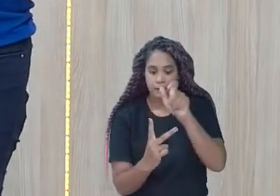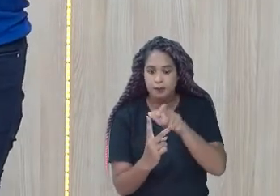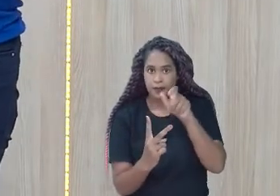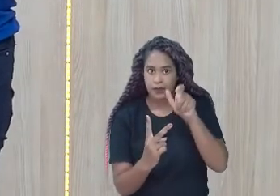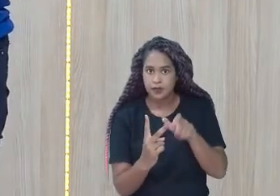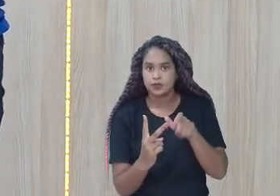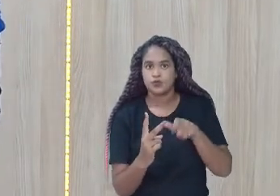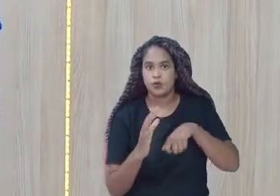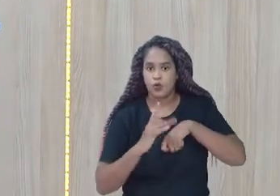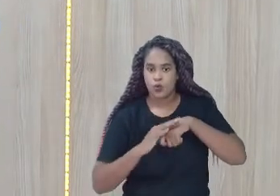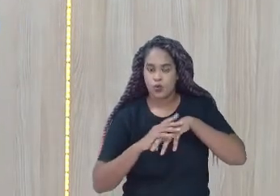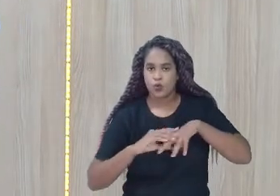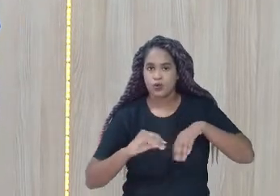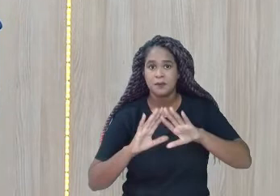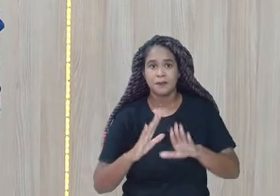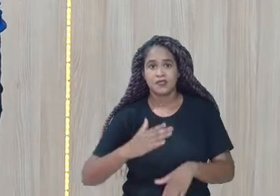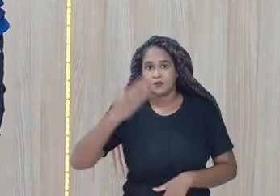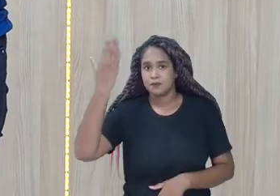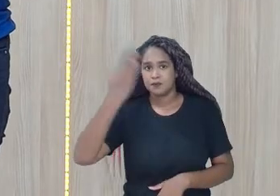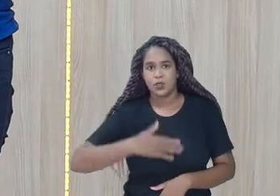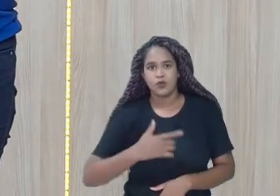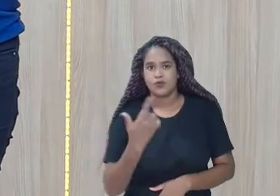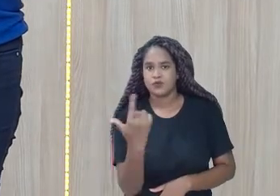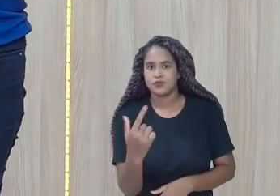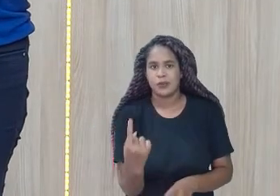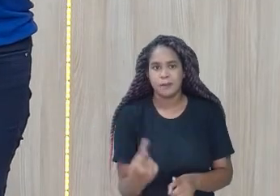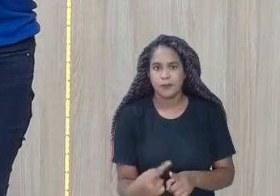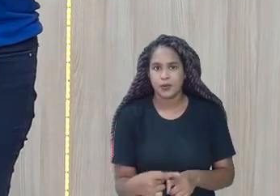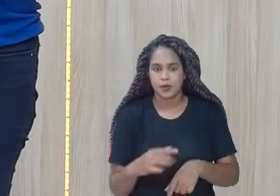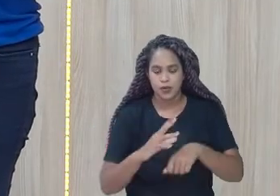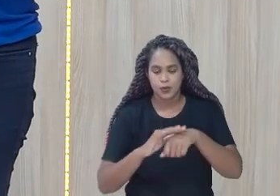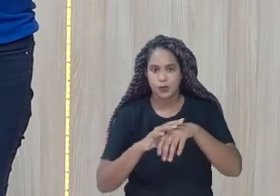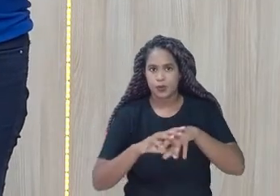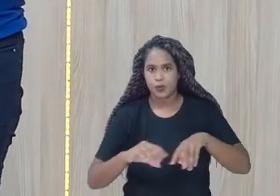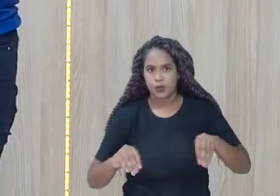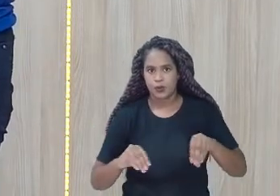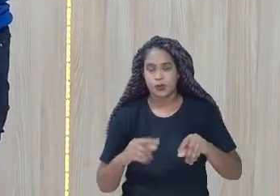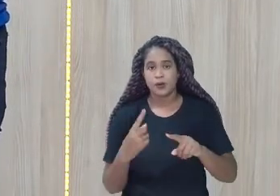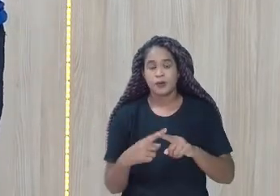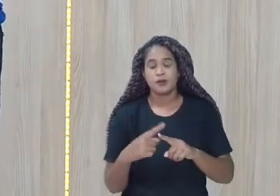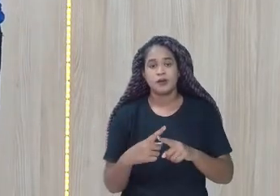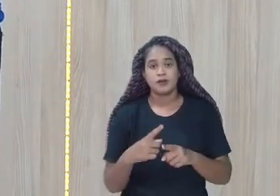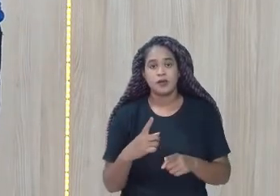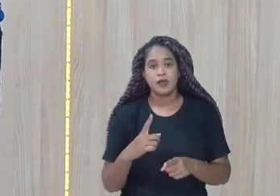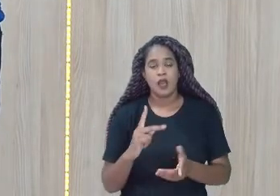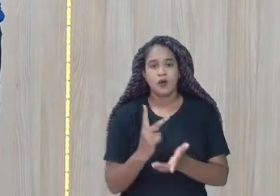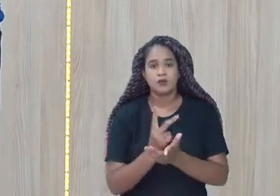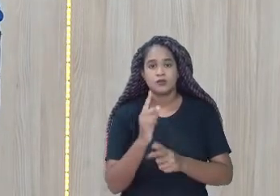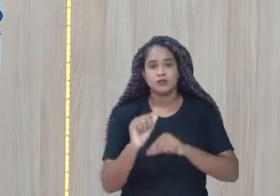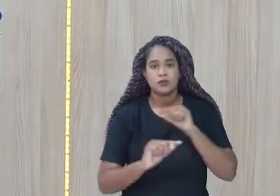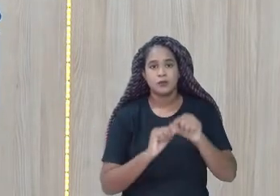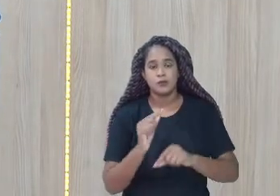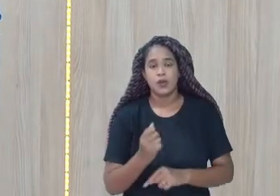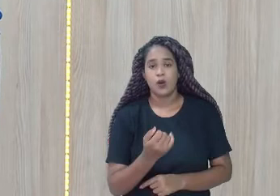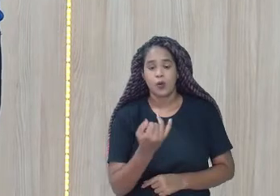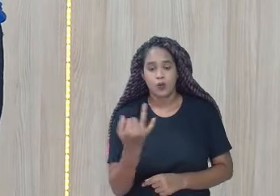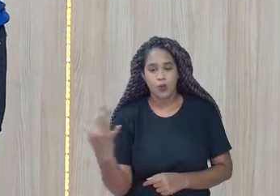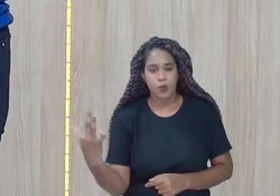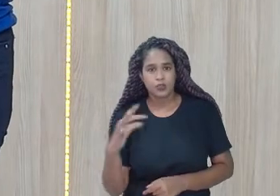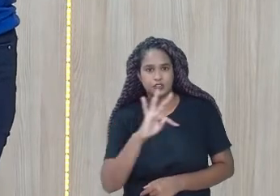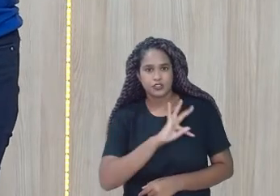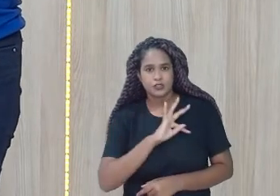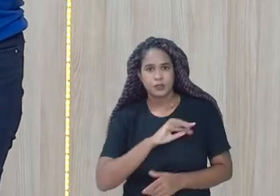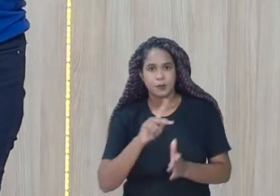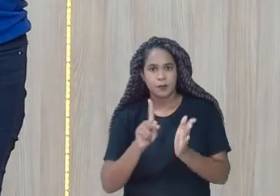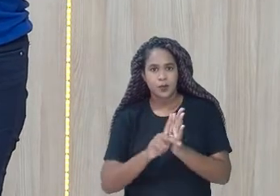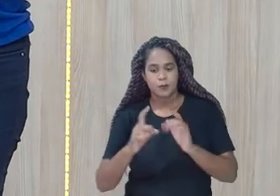não se comprovou por que eles foram curados. Eles tiveram alguns transplantes de medula, algumas técnicas, mas ainda